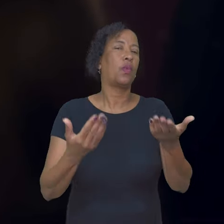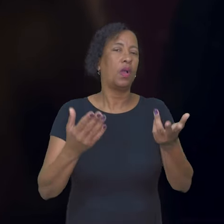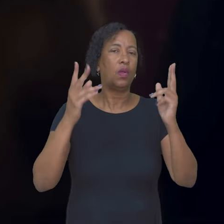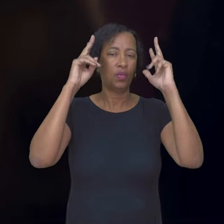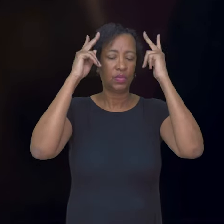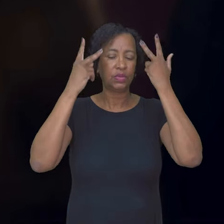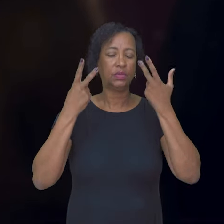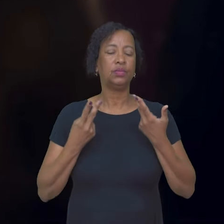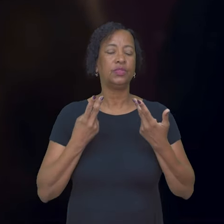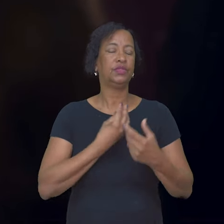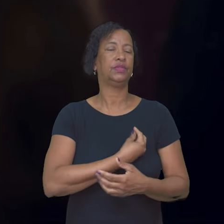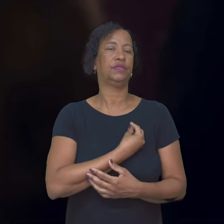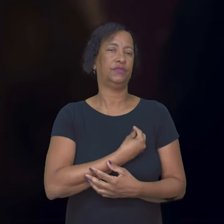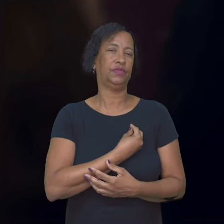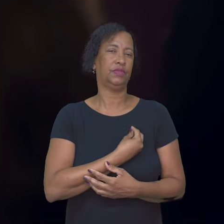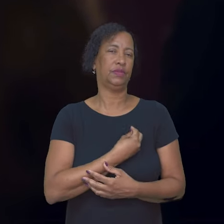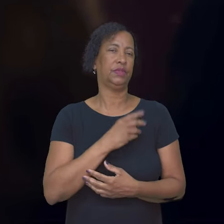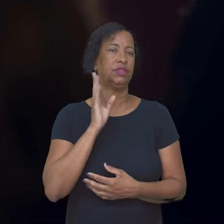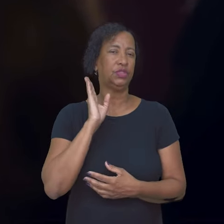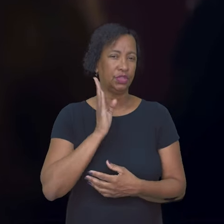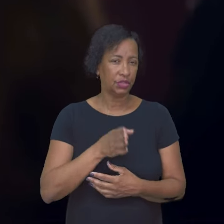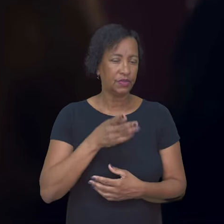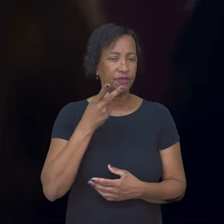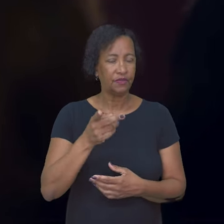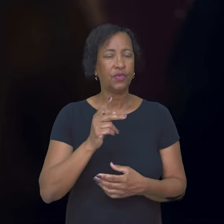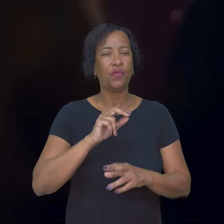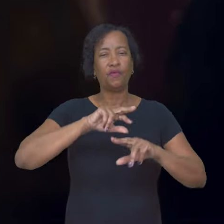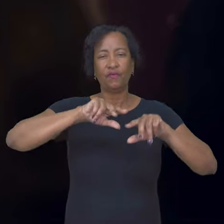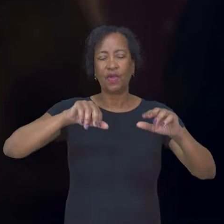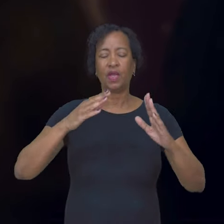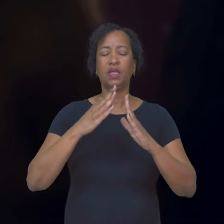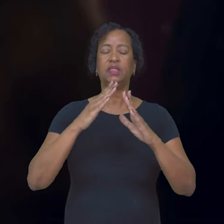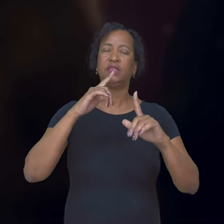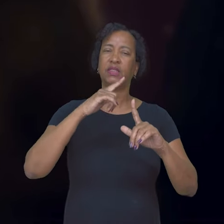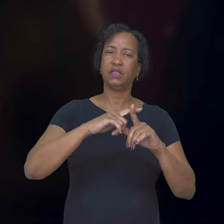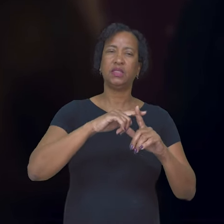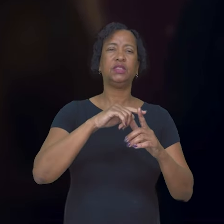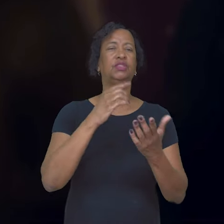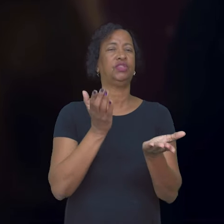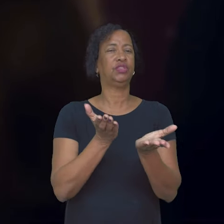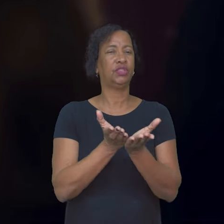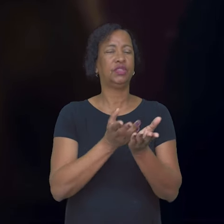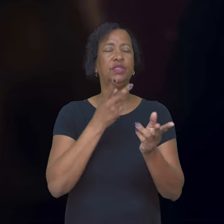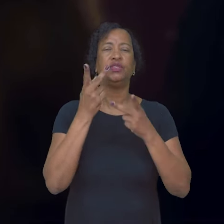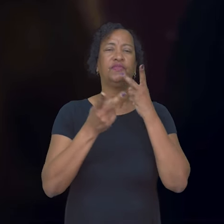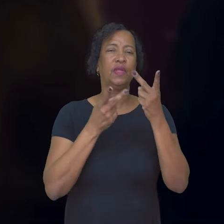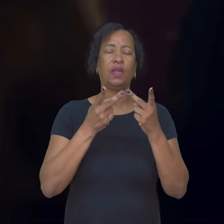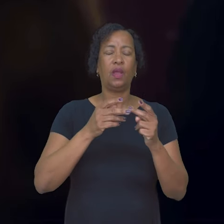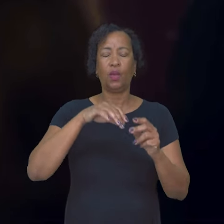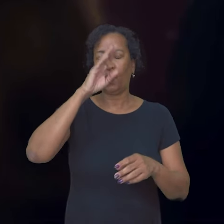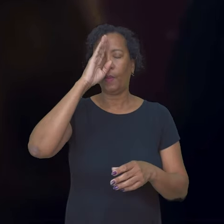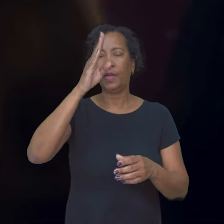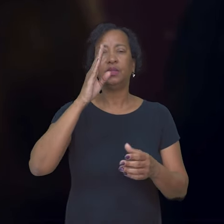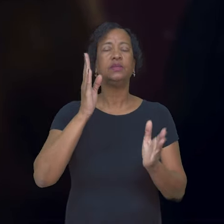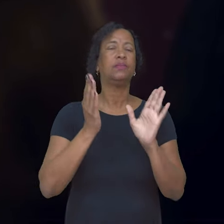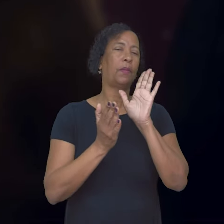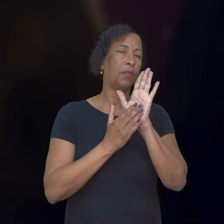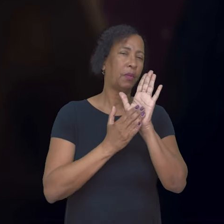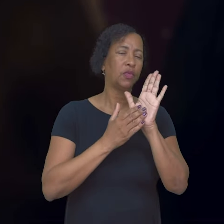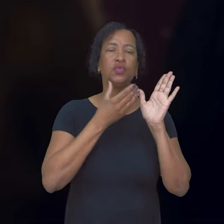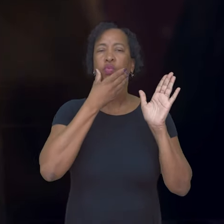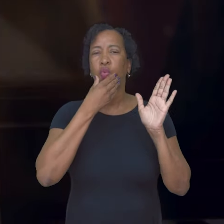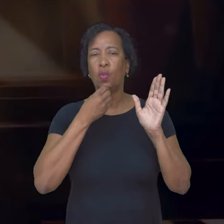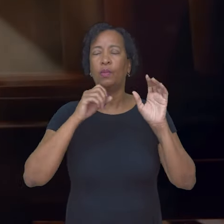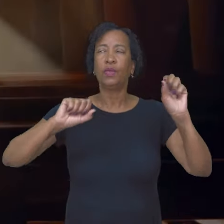humana vocês já ouviram o credo de várias igrejas cristãs que dizem o principal propósito do homem é glorificar a Deus e